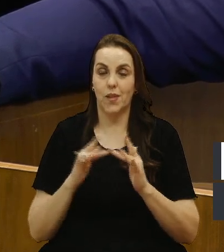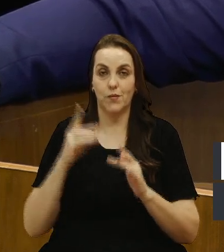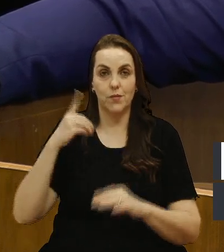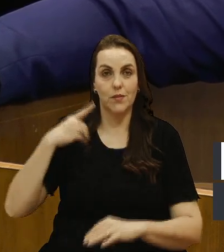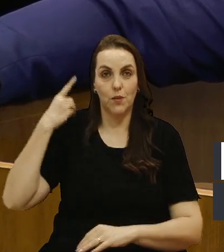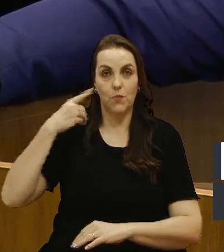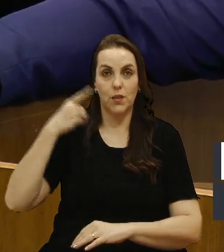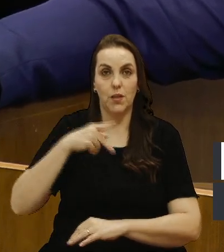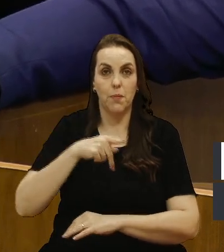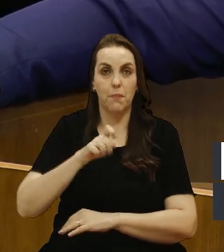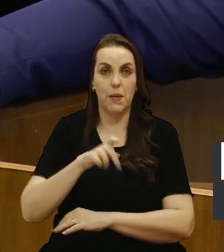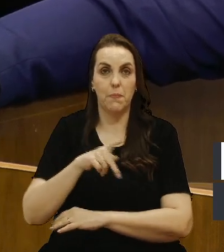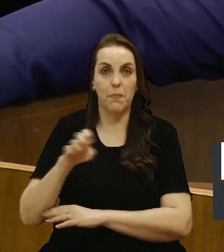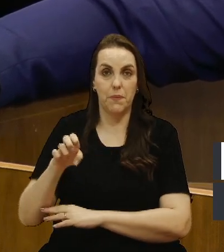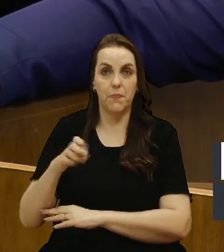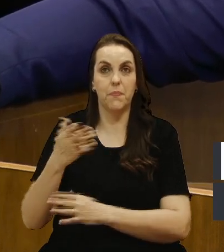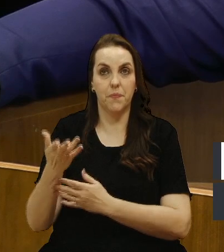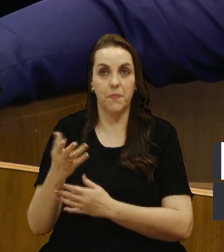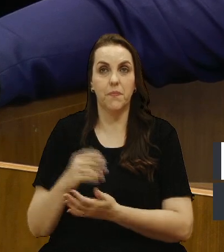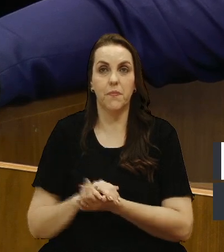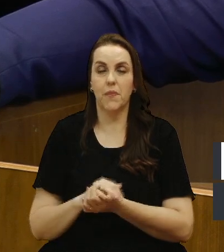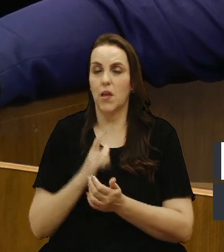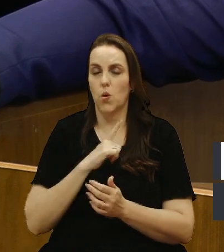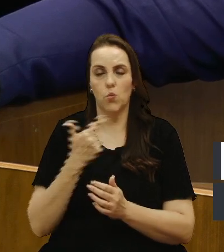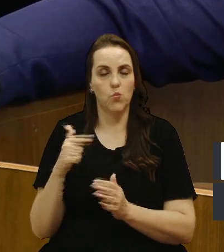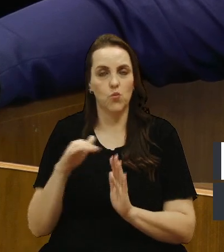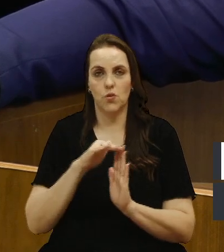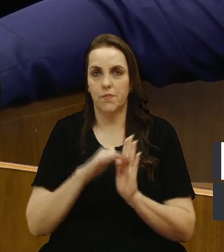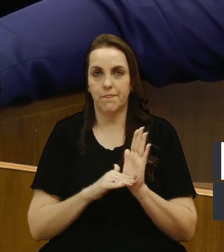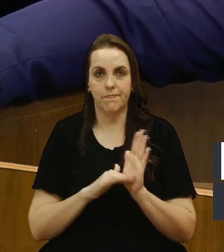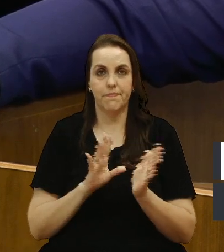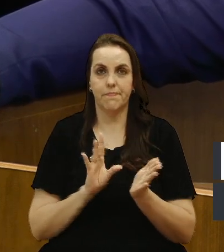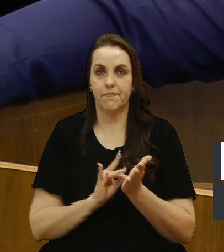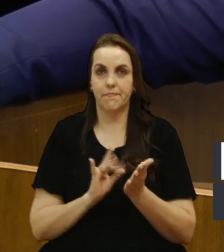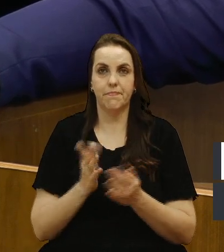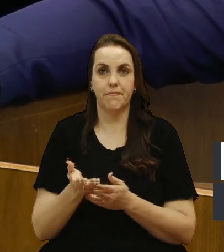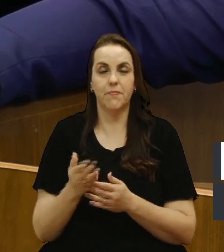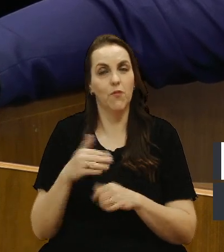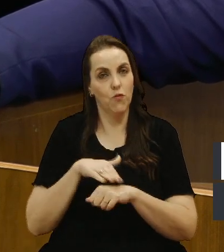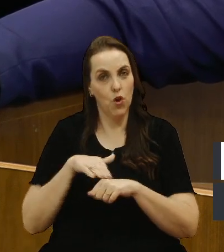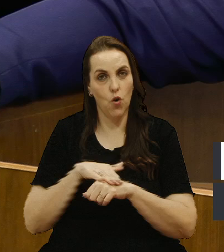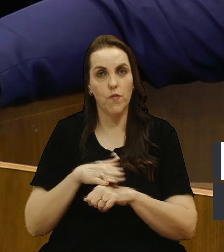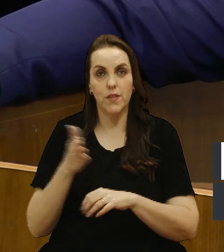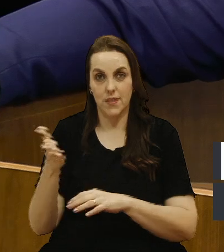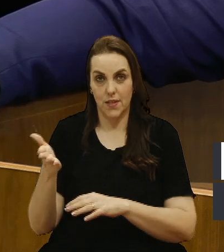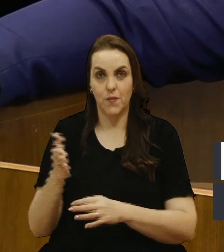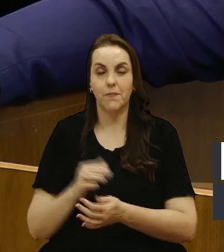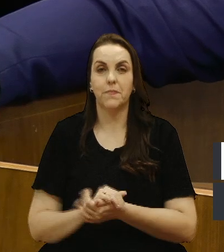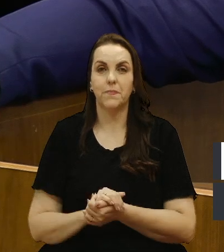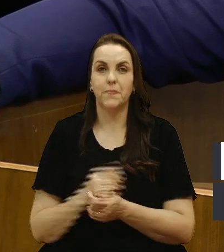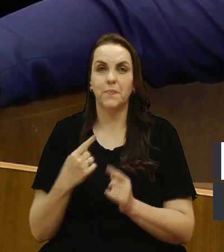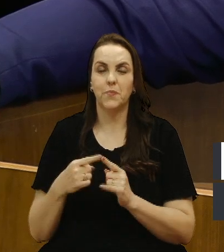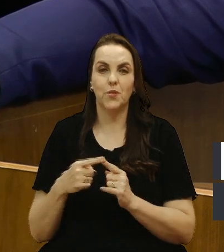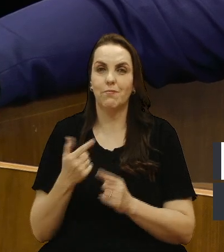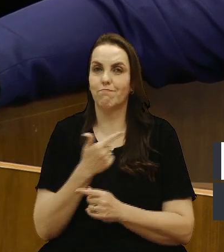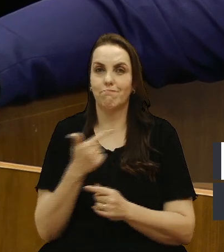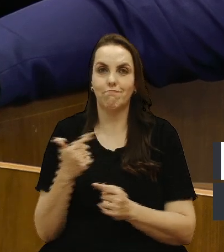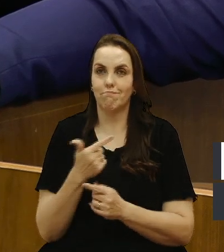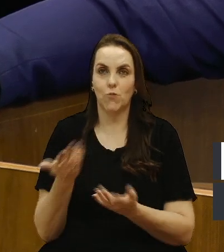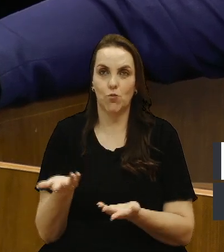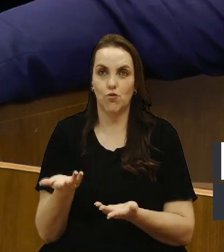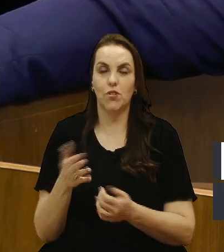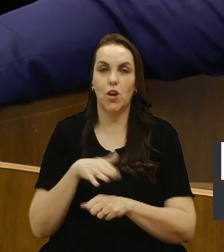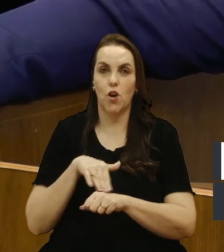lista ainda. Ela disse, não, o Pepe está aqui na Câmara de Vereadores. E fui ali conversar com ele, né, porque eu não tinha ainda não